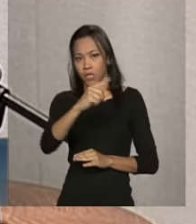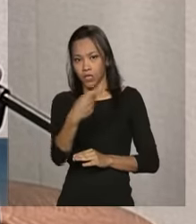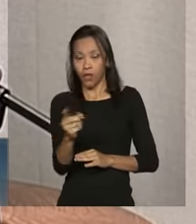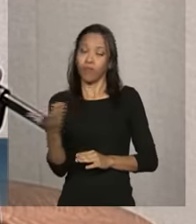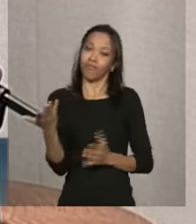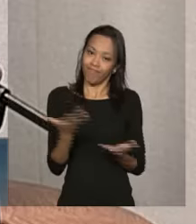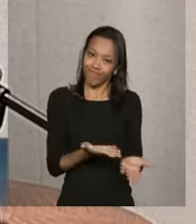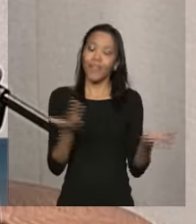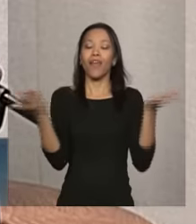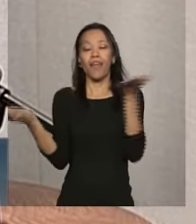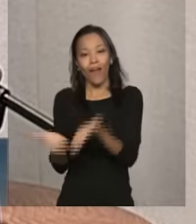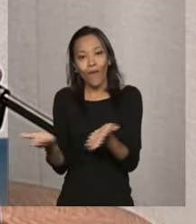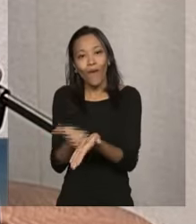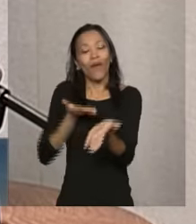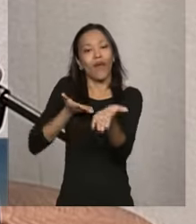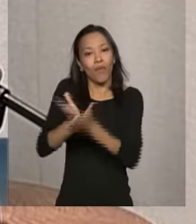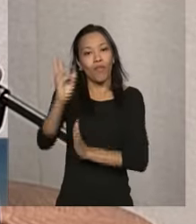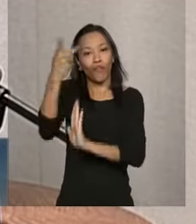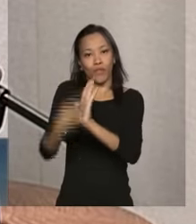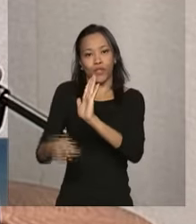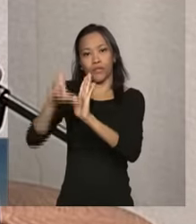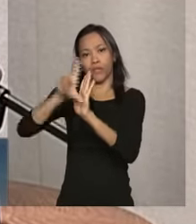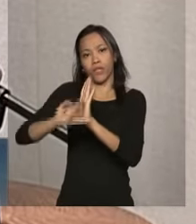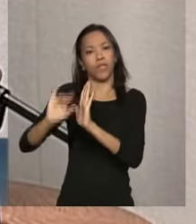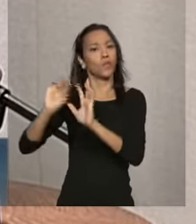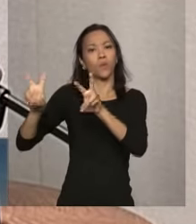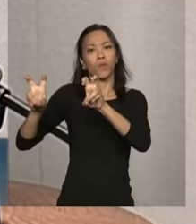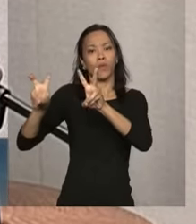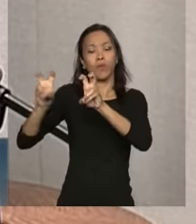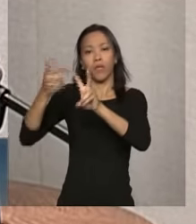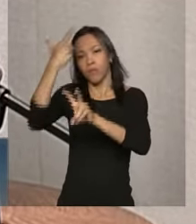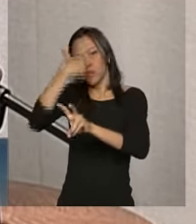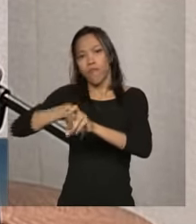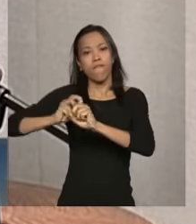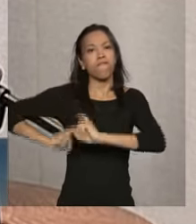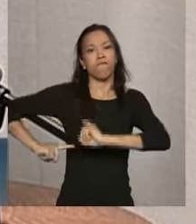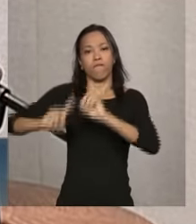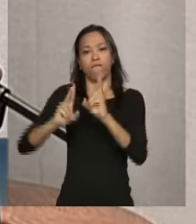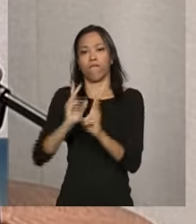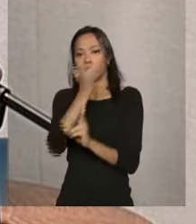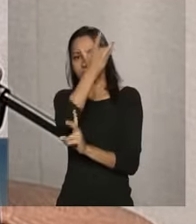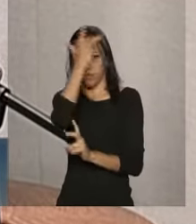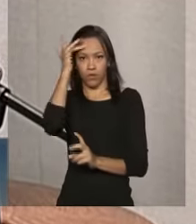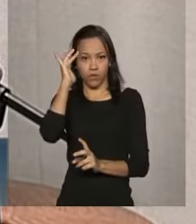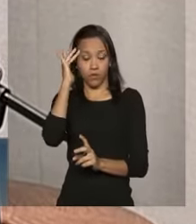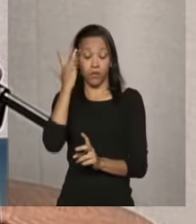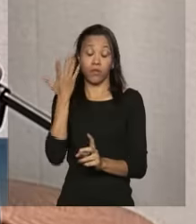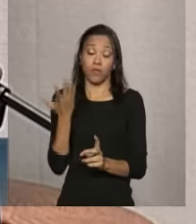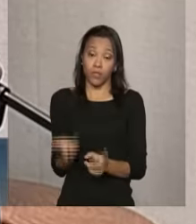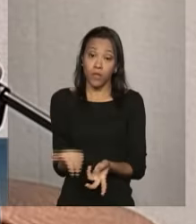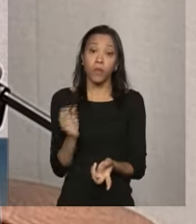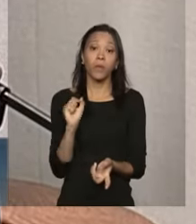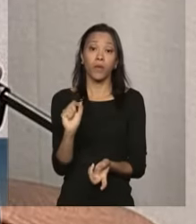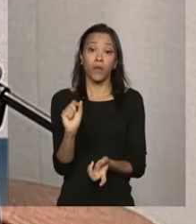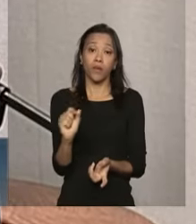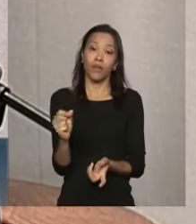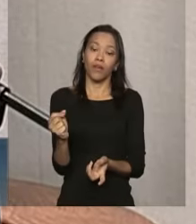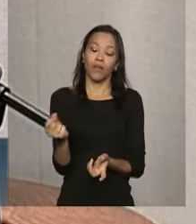aprovação do projeto de lei eh sobre tráfico de pessoas que trará modalidades